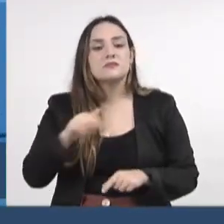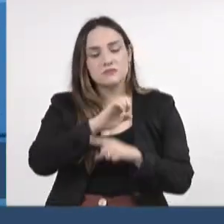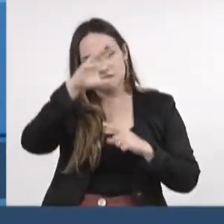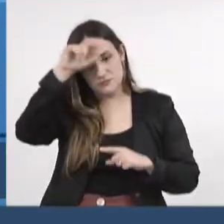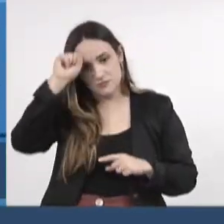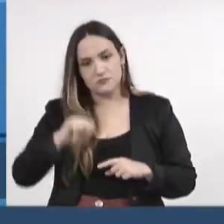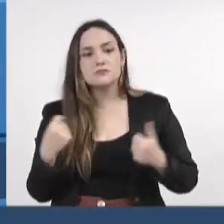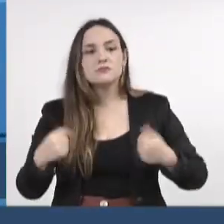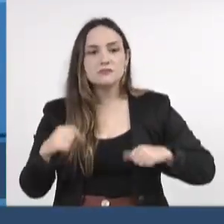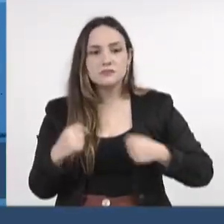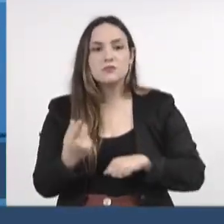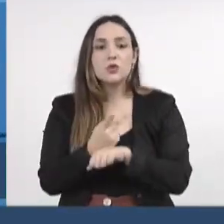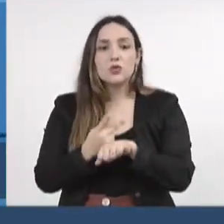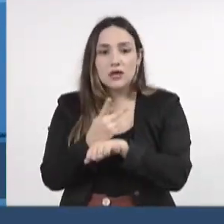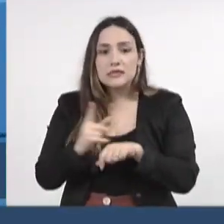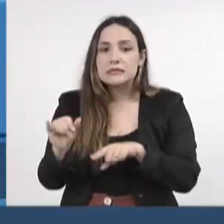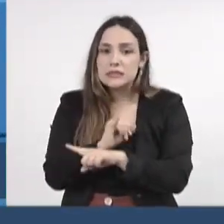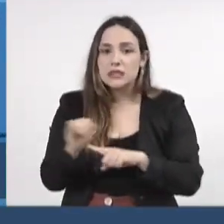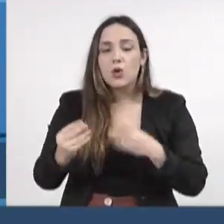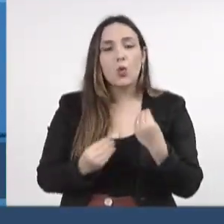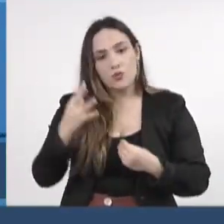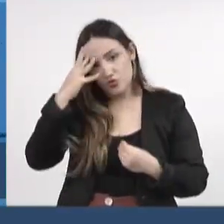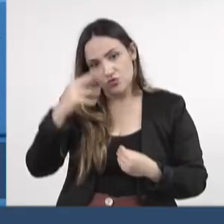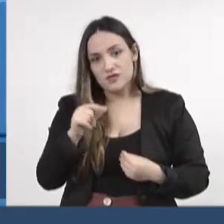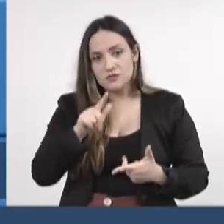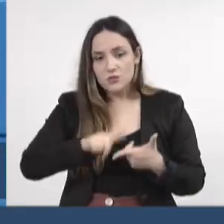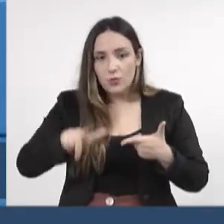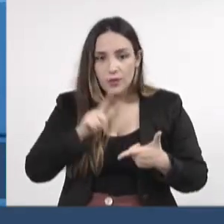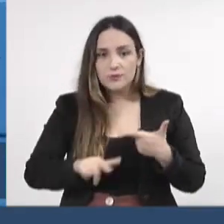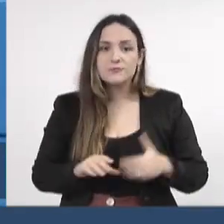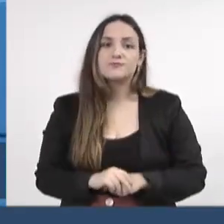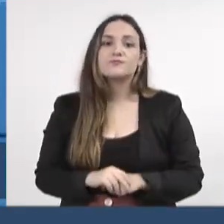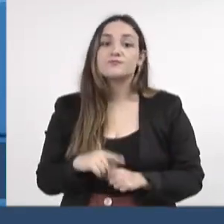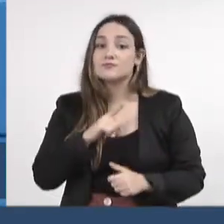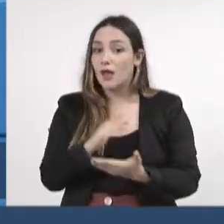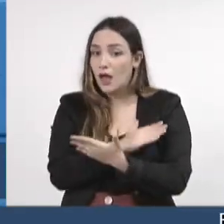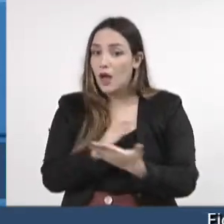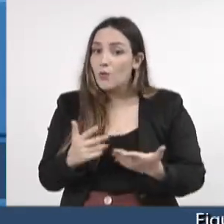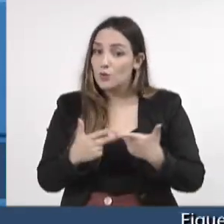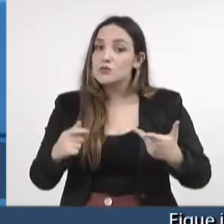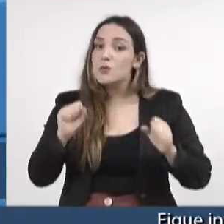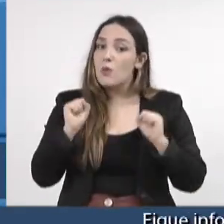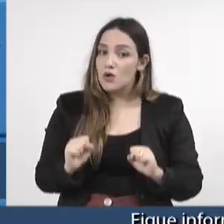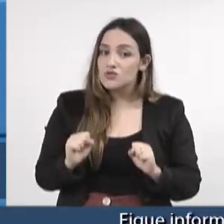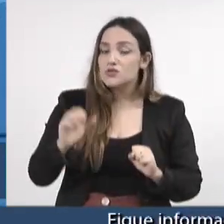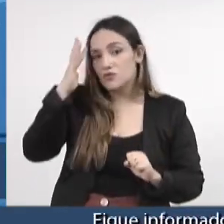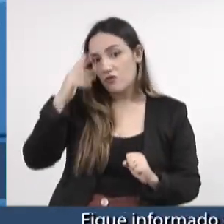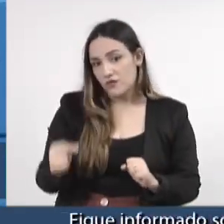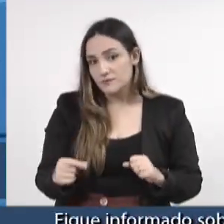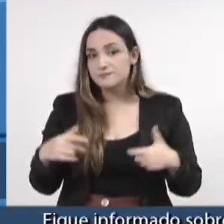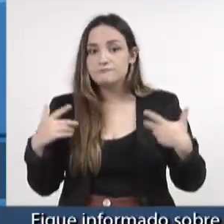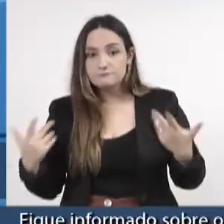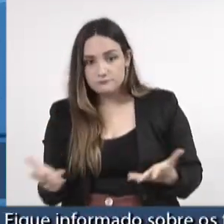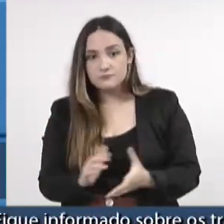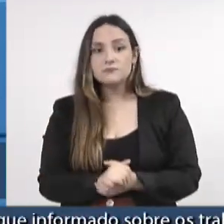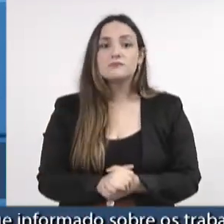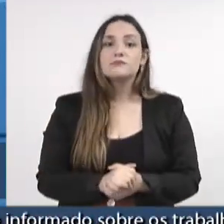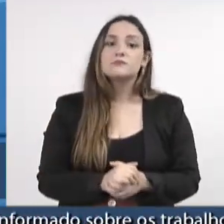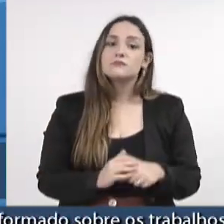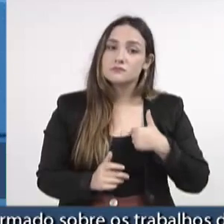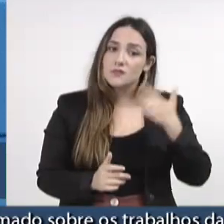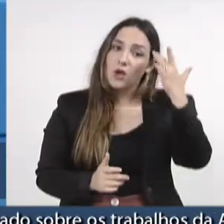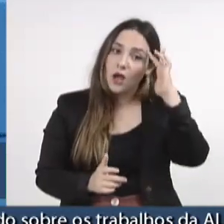Assembleia Legislativa, buscar formas de resolução desse conflito. De um lado, que nós tenhamos